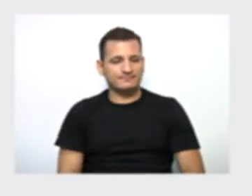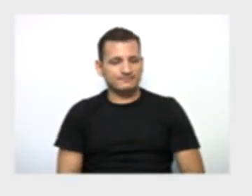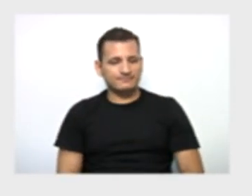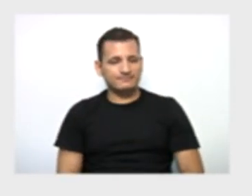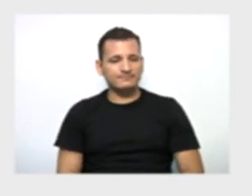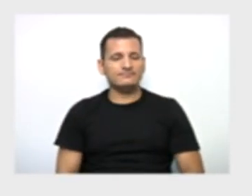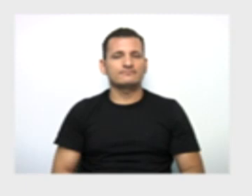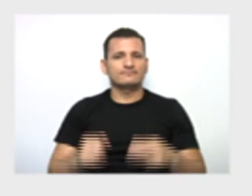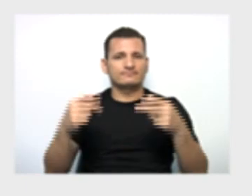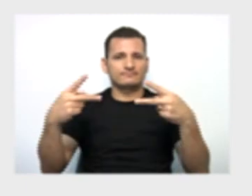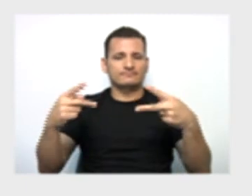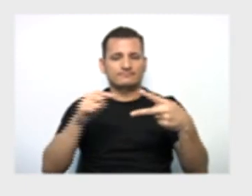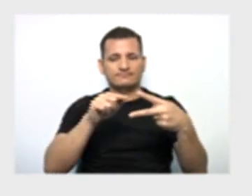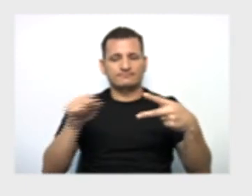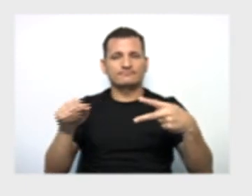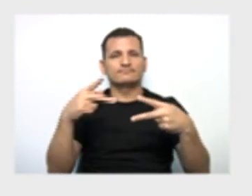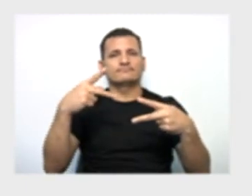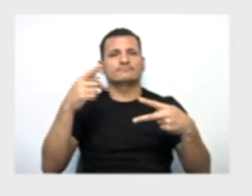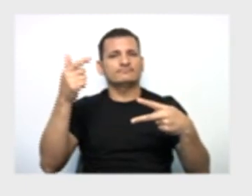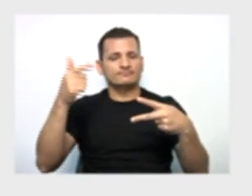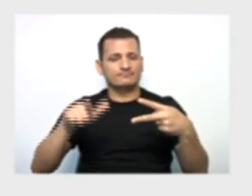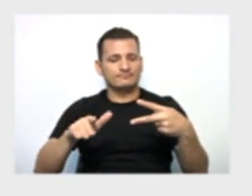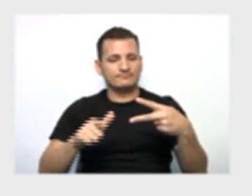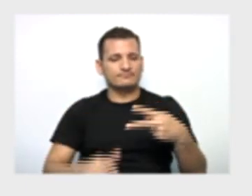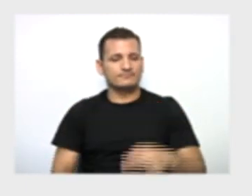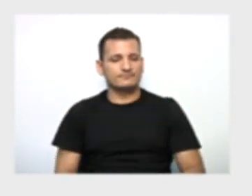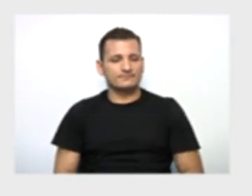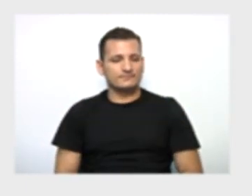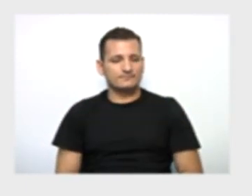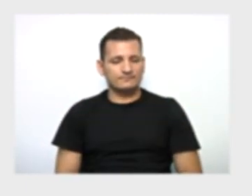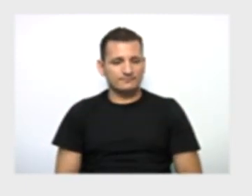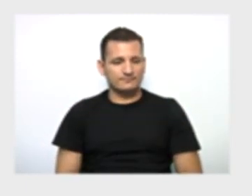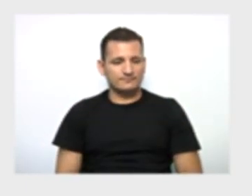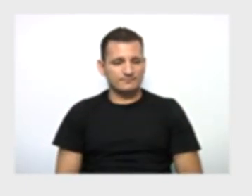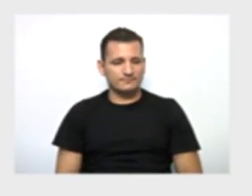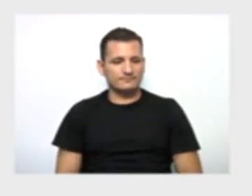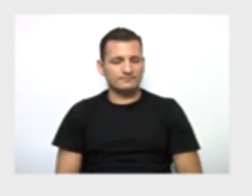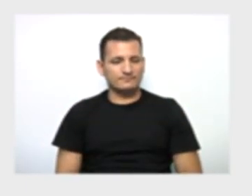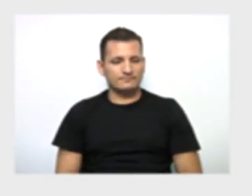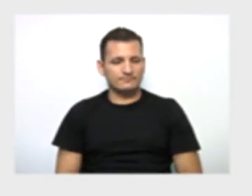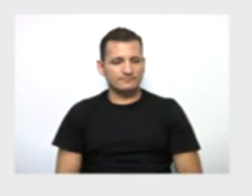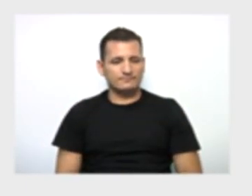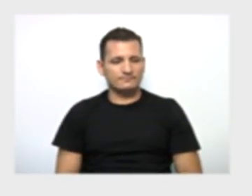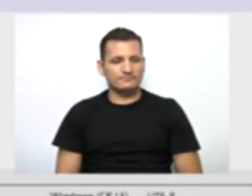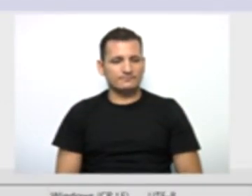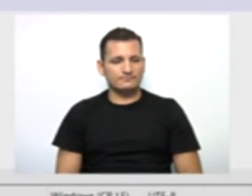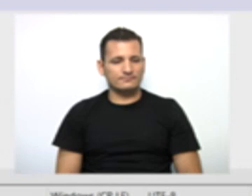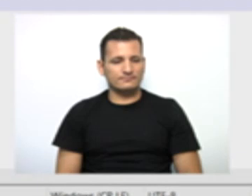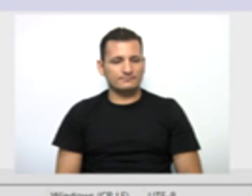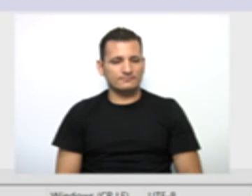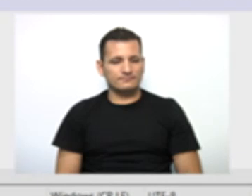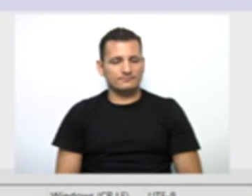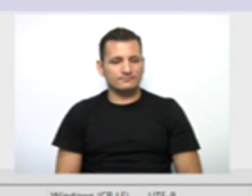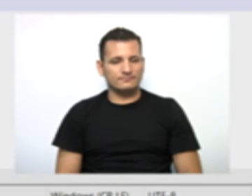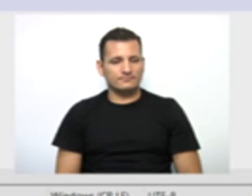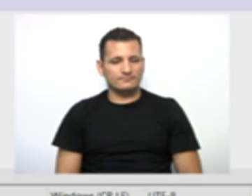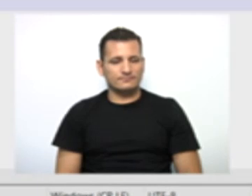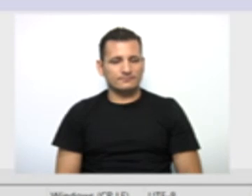de parágrafo. Opa! Uma outra tag de parágrafo. Vou aumentar aqui.